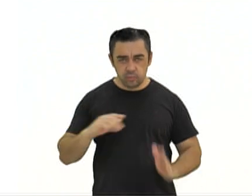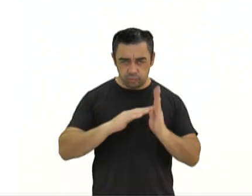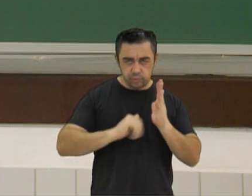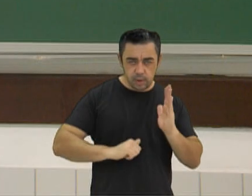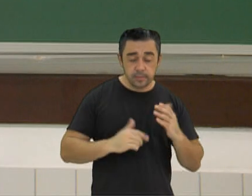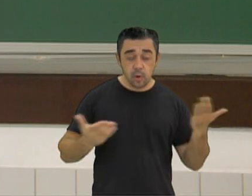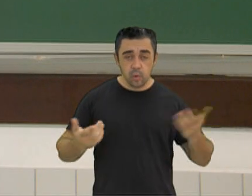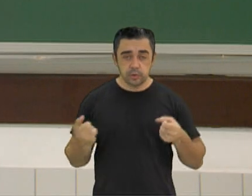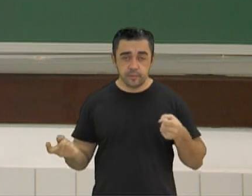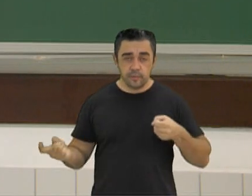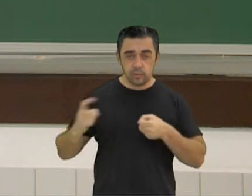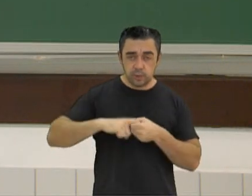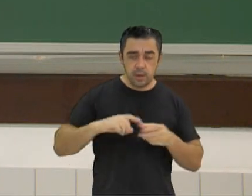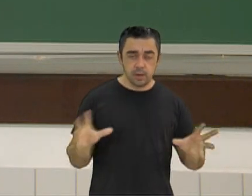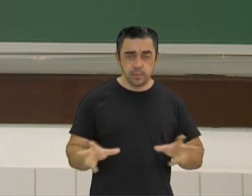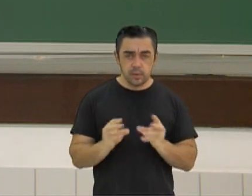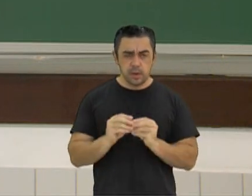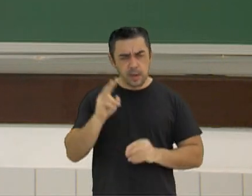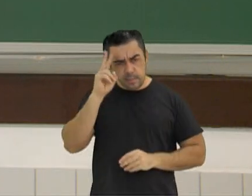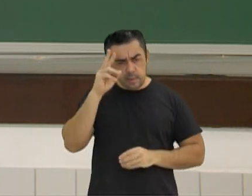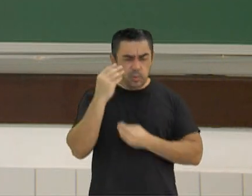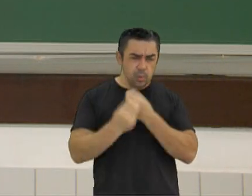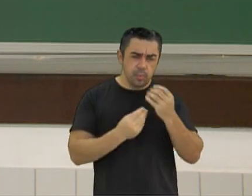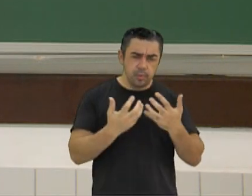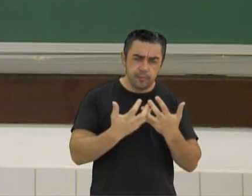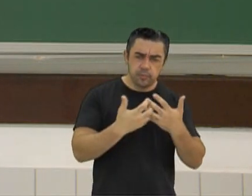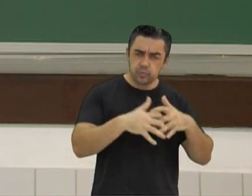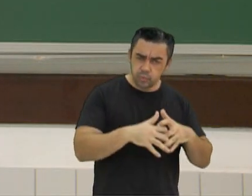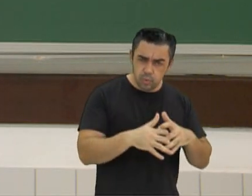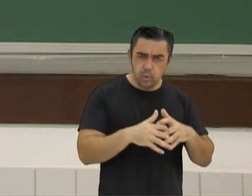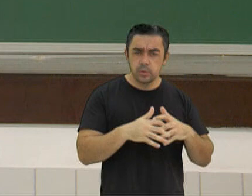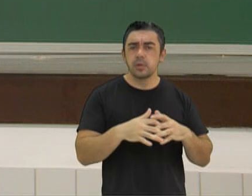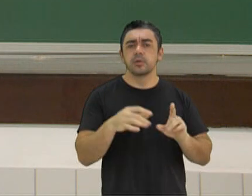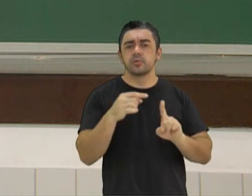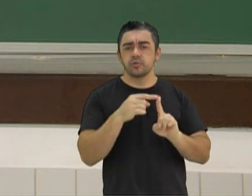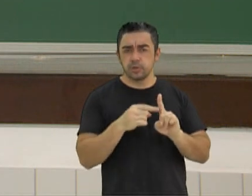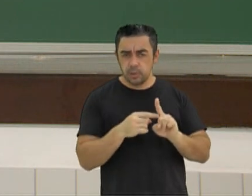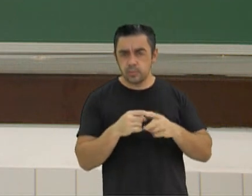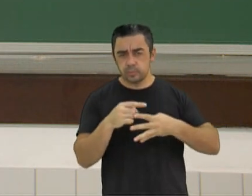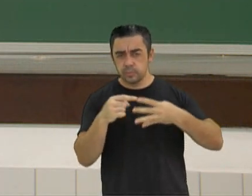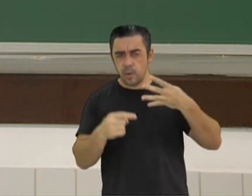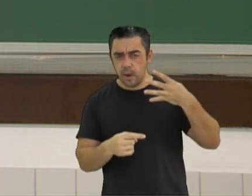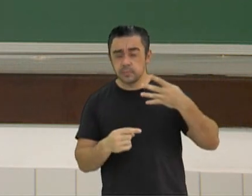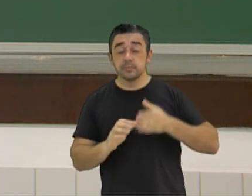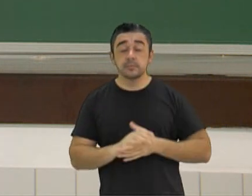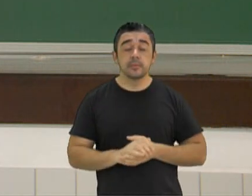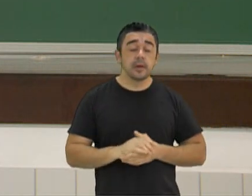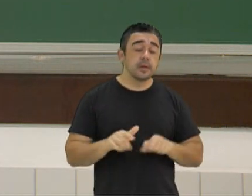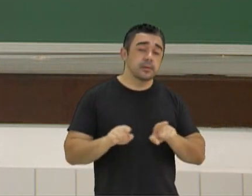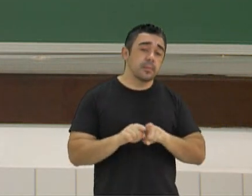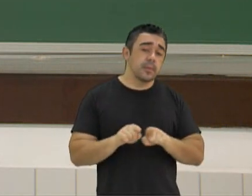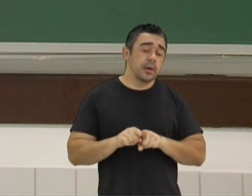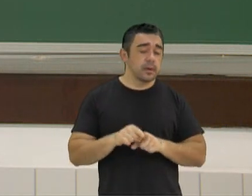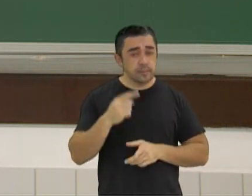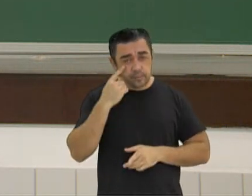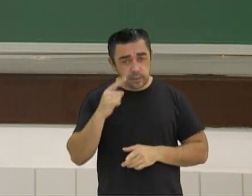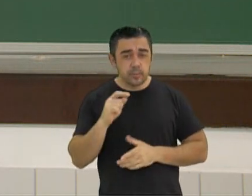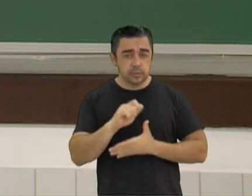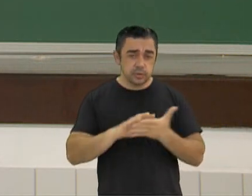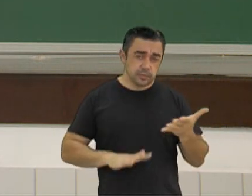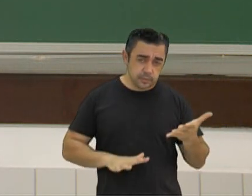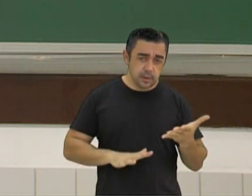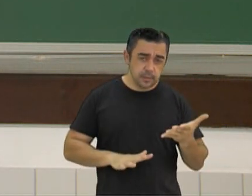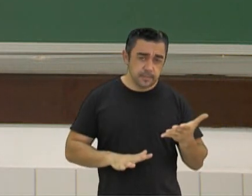essa retomada, relembramos os mecanismos, né? Os tipos dessas reações que existem. E fizemos também alguns exercícios